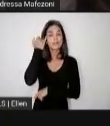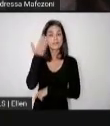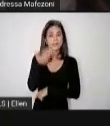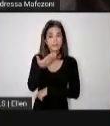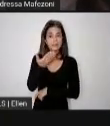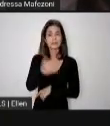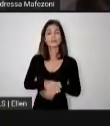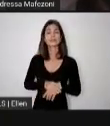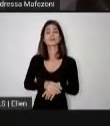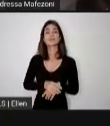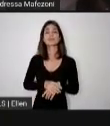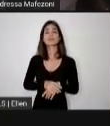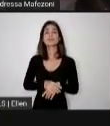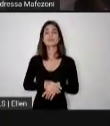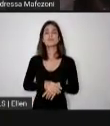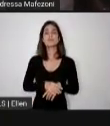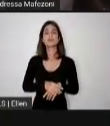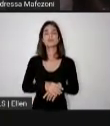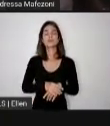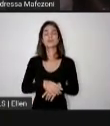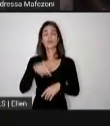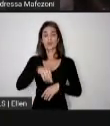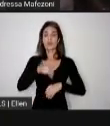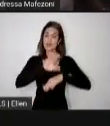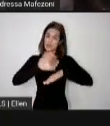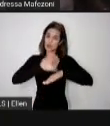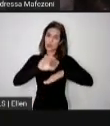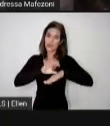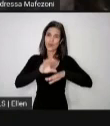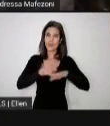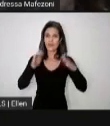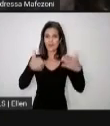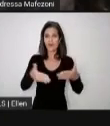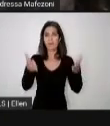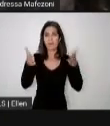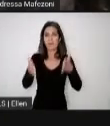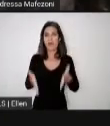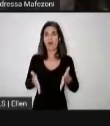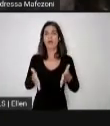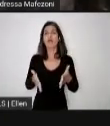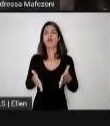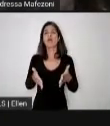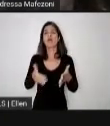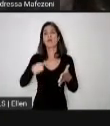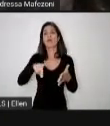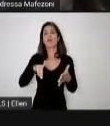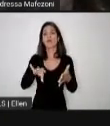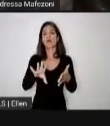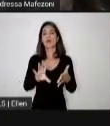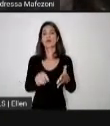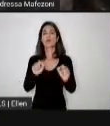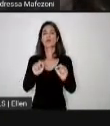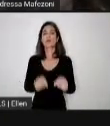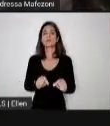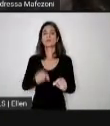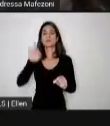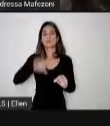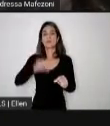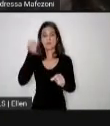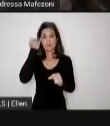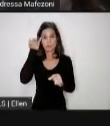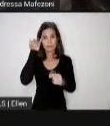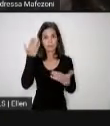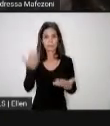nós estamos estudando agora, neste módulo, os nossos estudantes com deficiência intelectual. Então,